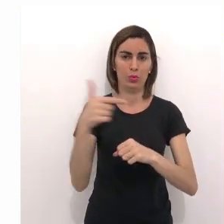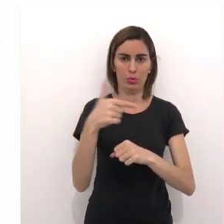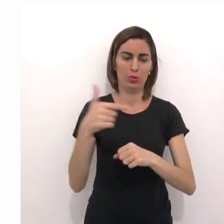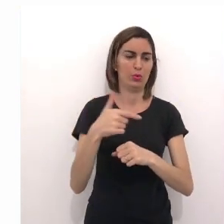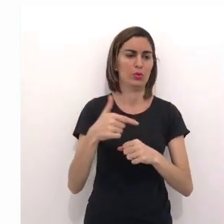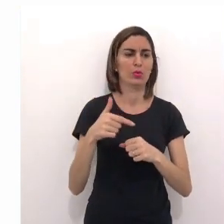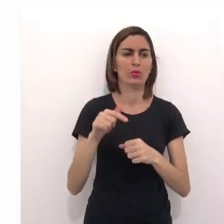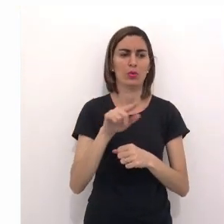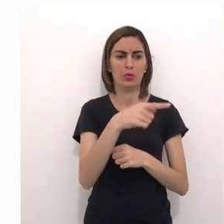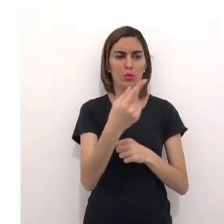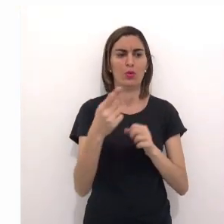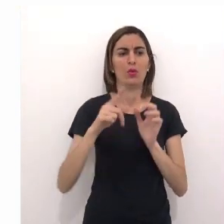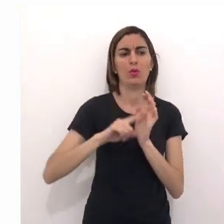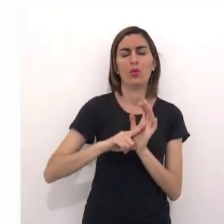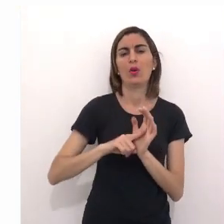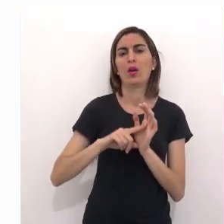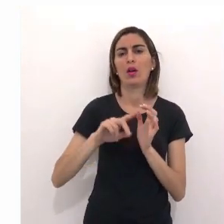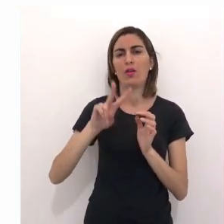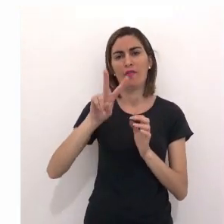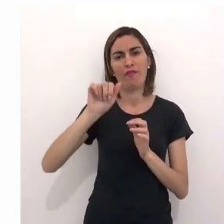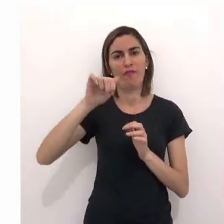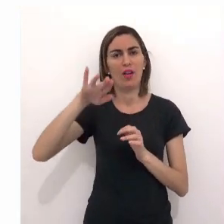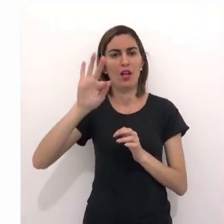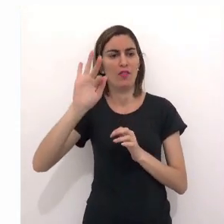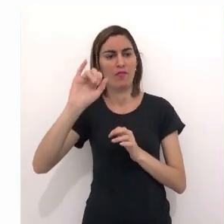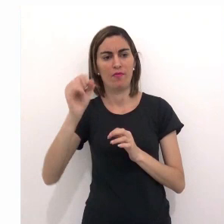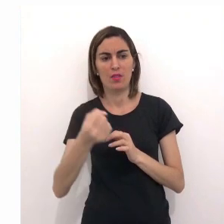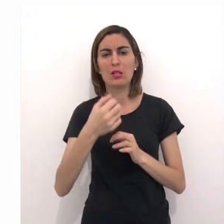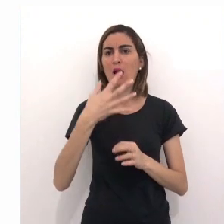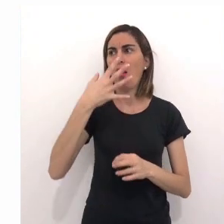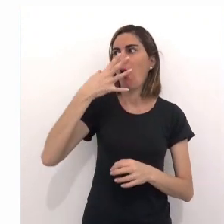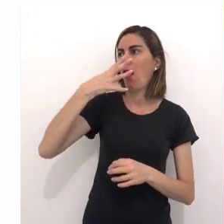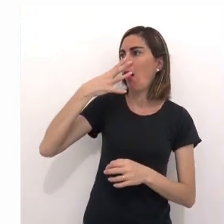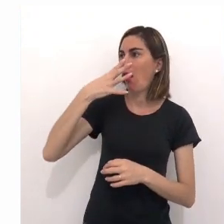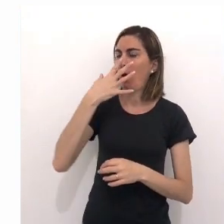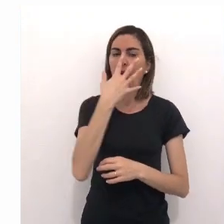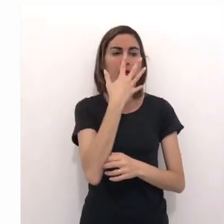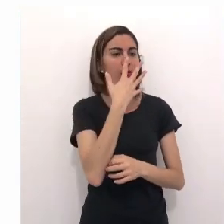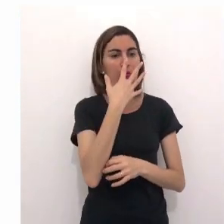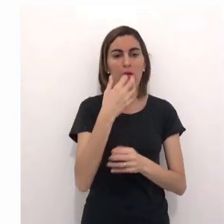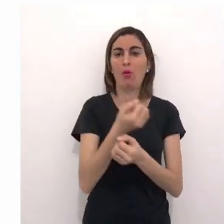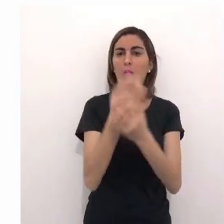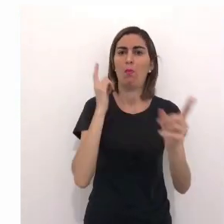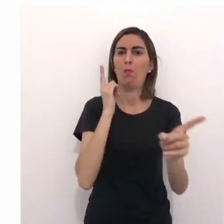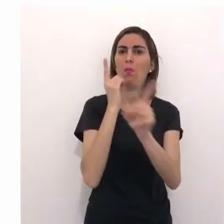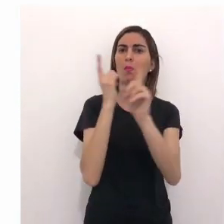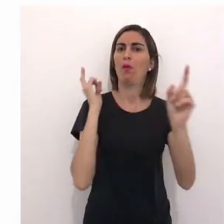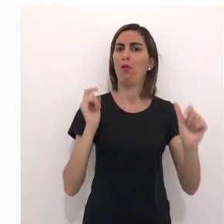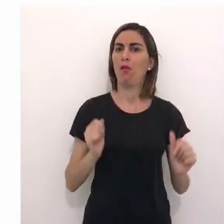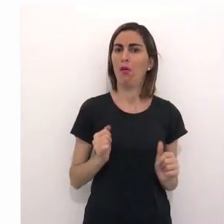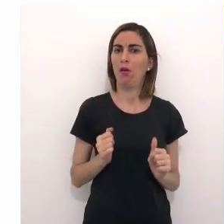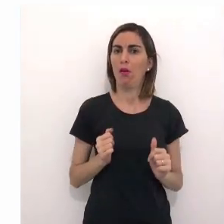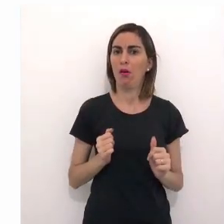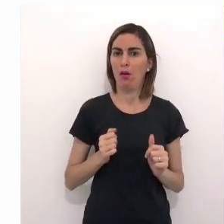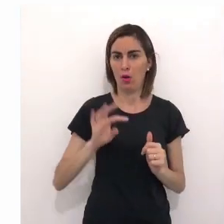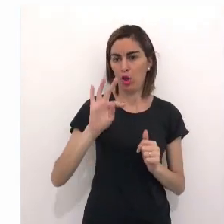o Ronaldo Weifans, ficaram impressionados, né, com a descoberta de um ritual dos tupis,